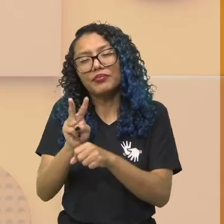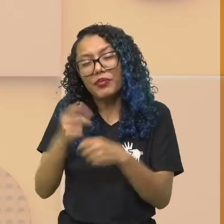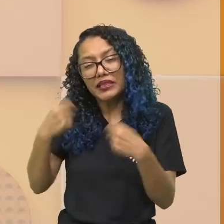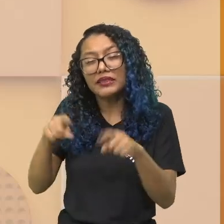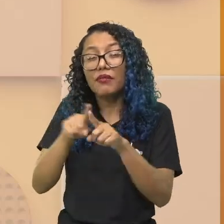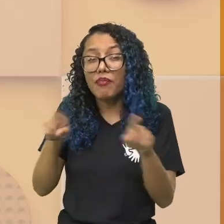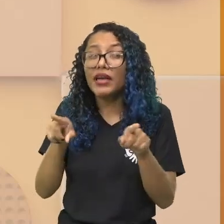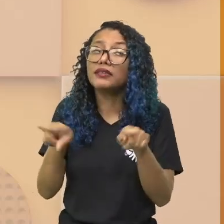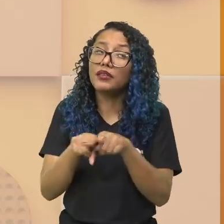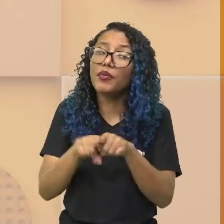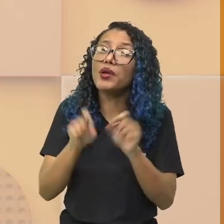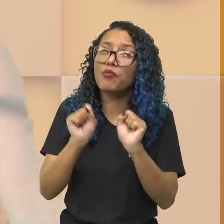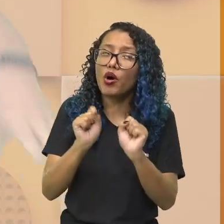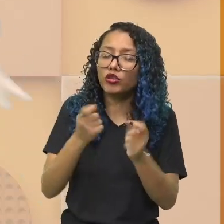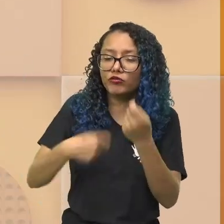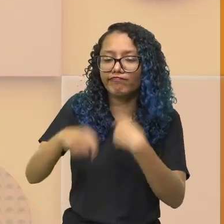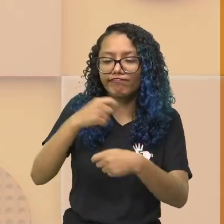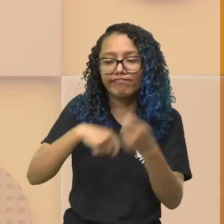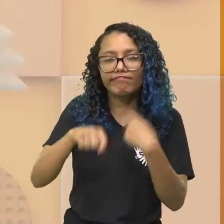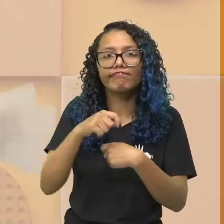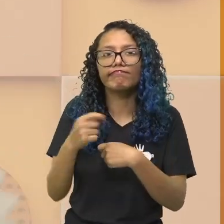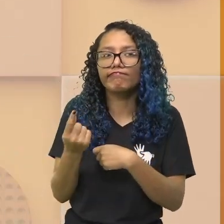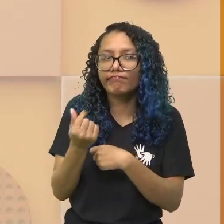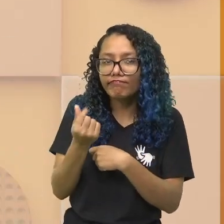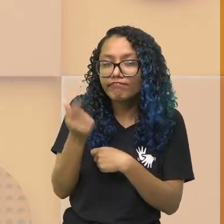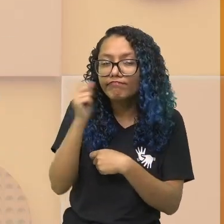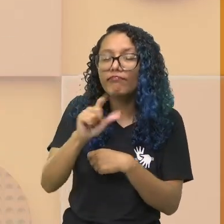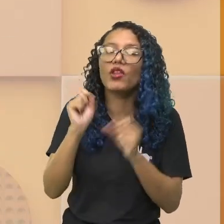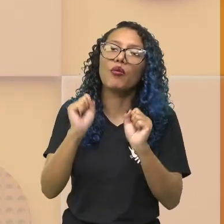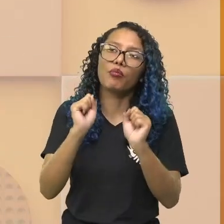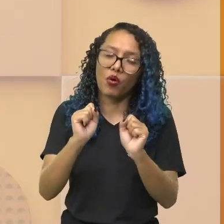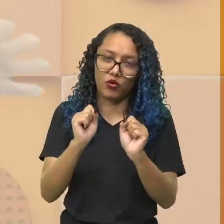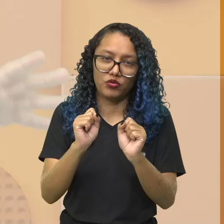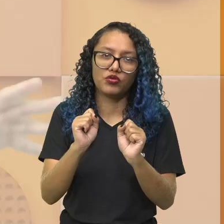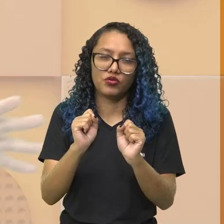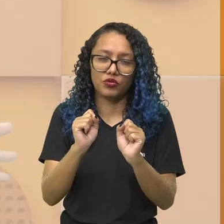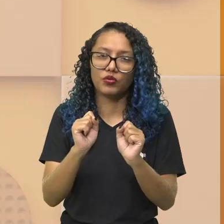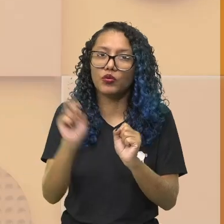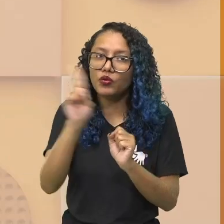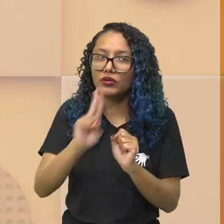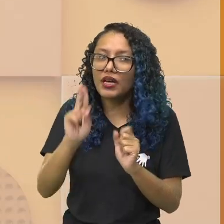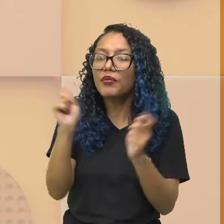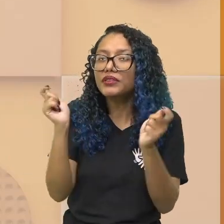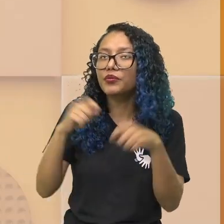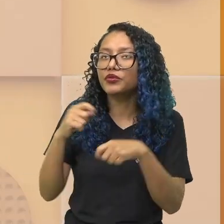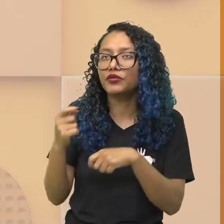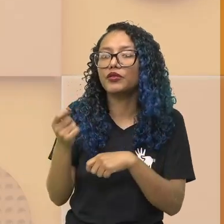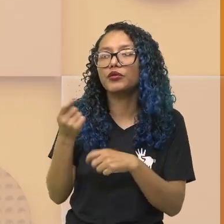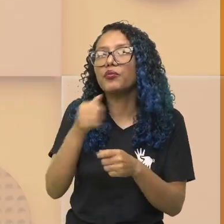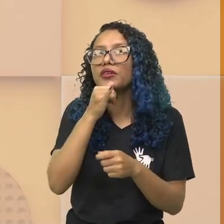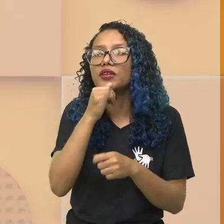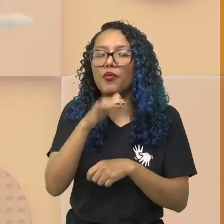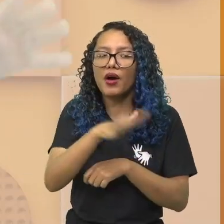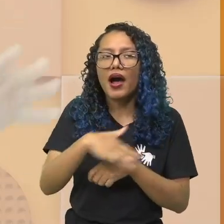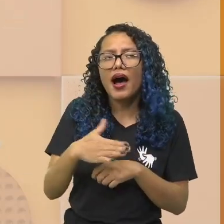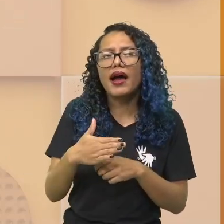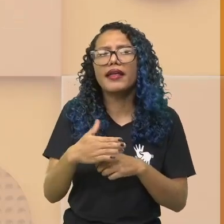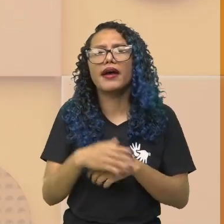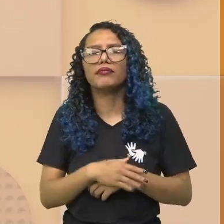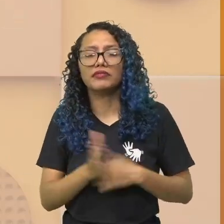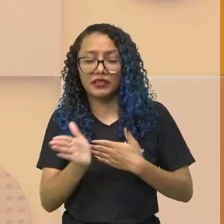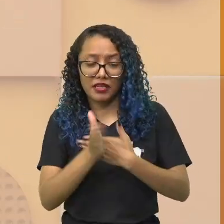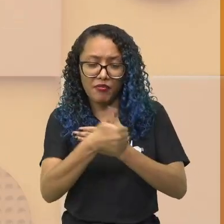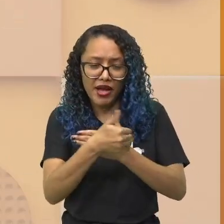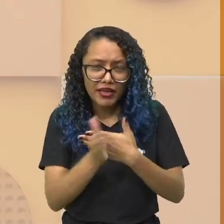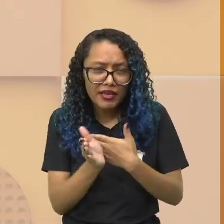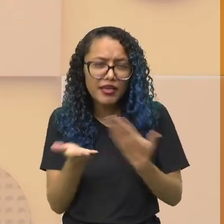forma, né? Então é basicamente ali, aquela área, né, onde vai se criar tambaqui, ou então vai se criar pirarucu